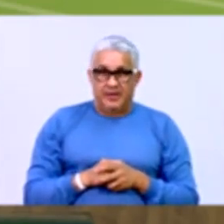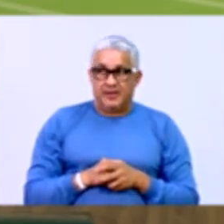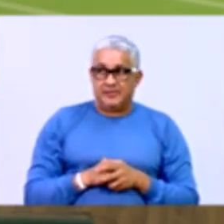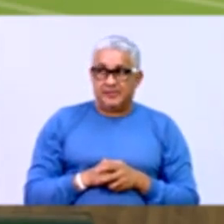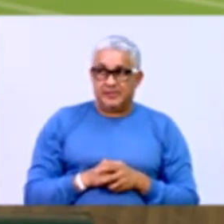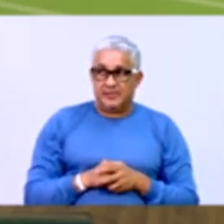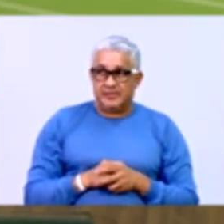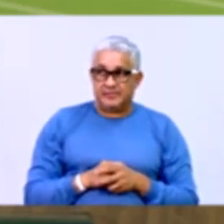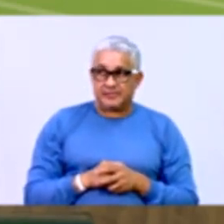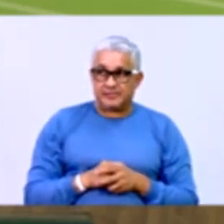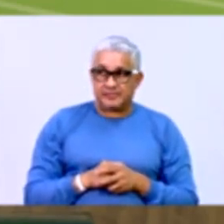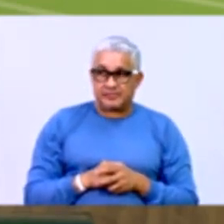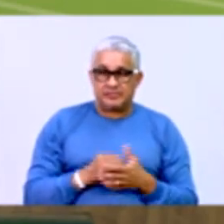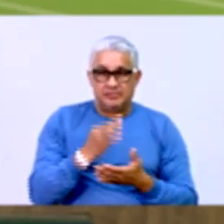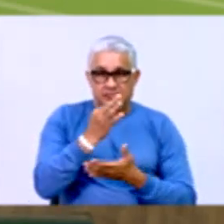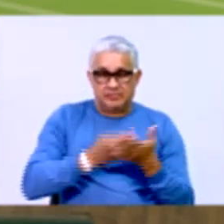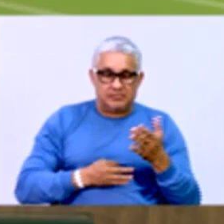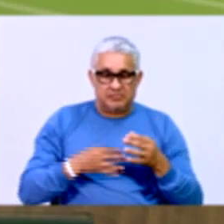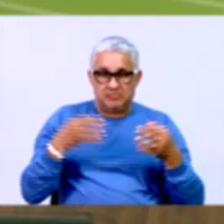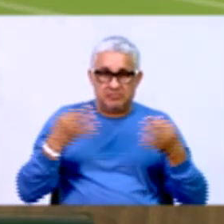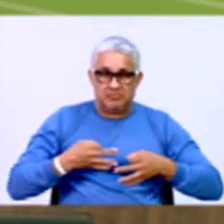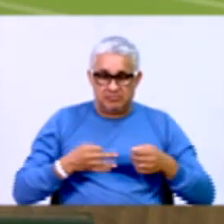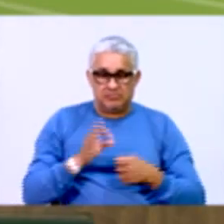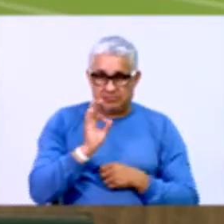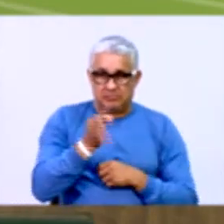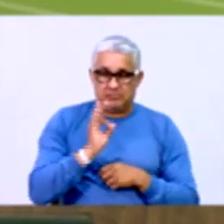nosso livro-texto. Perfeito, isso mesmo, tá?